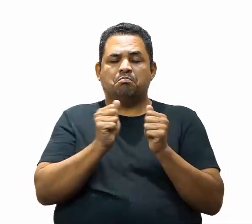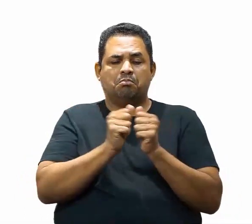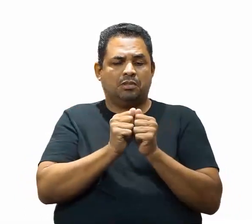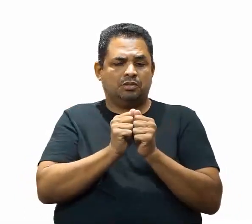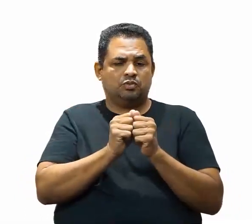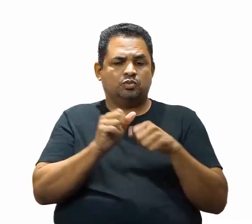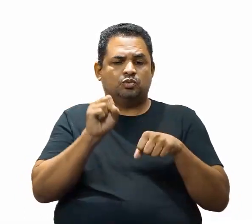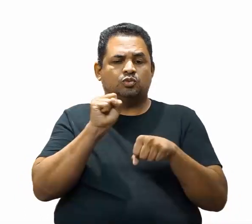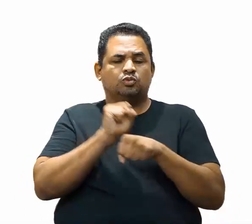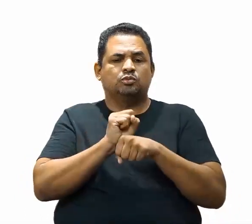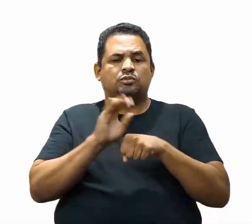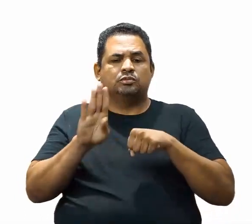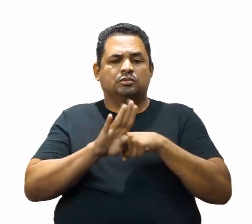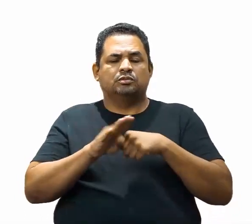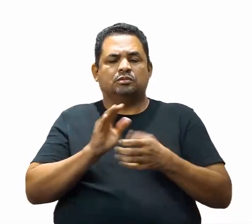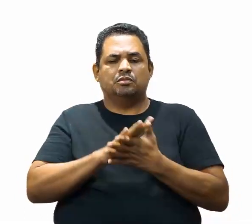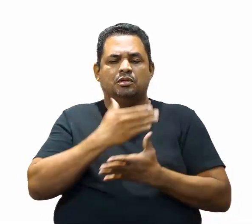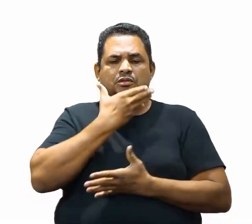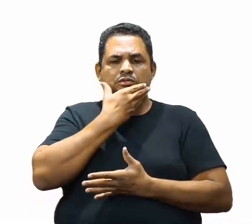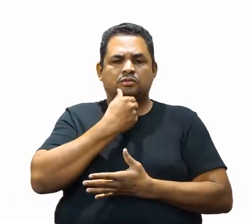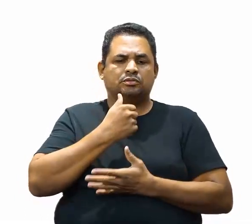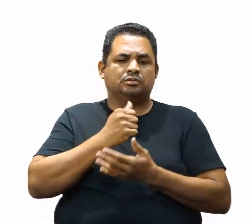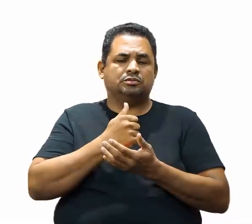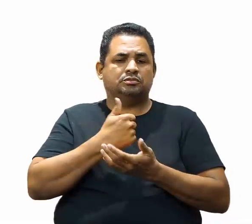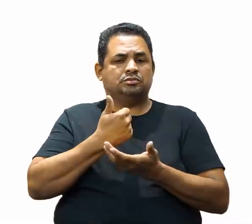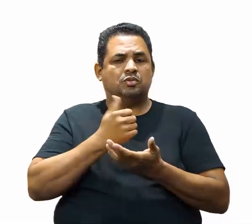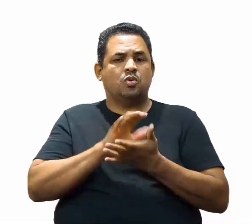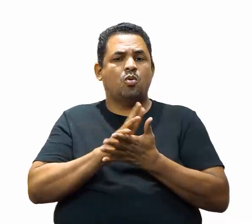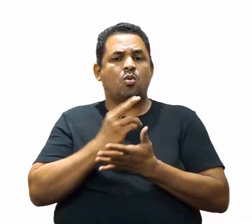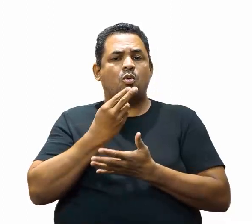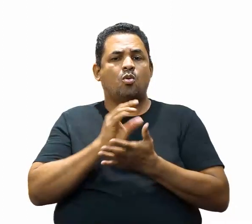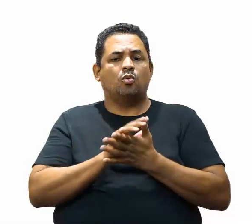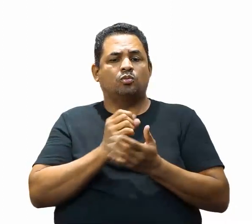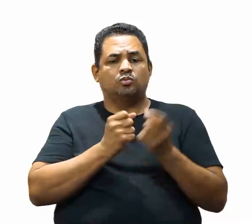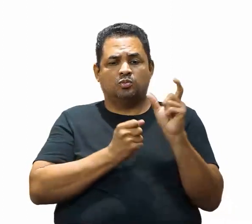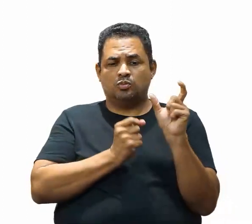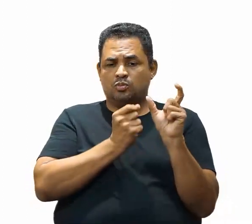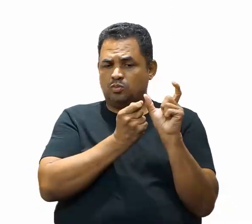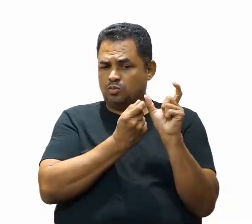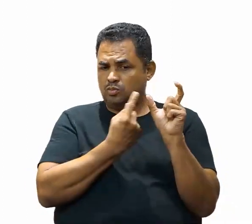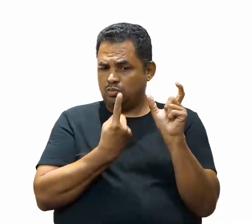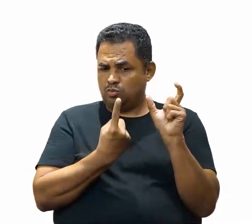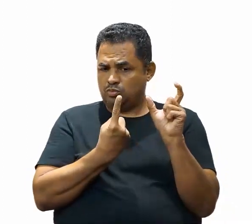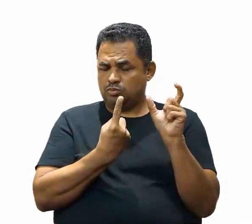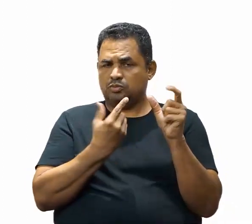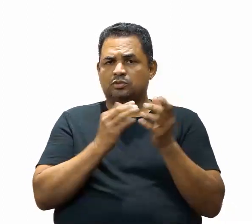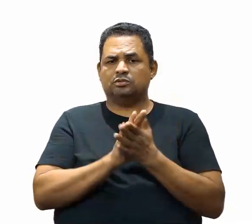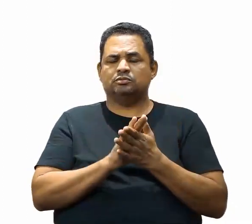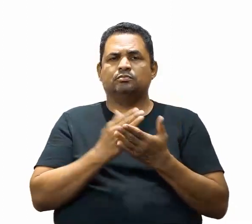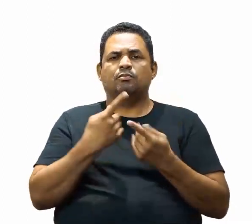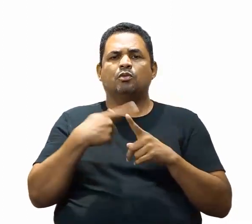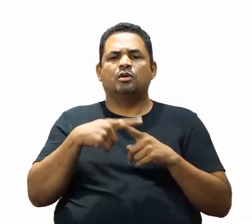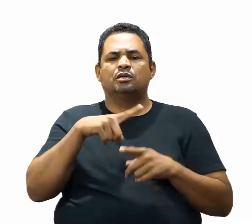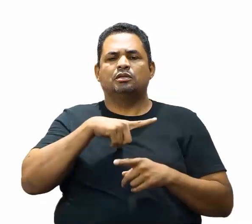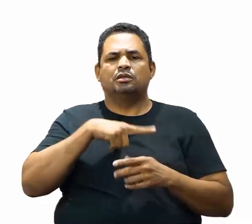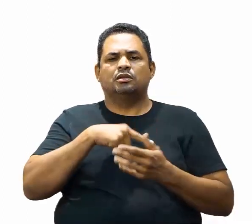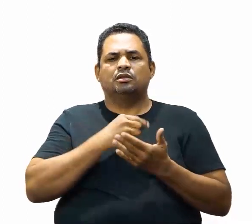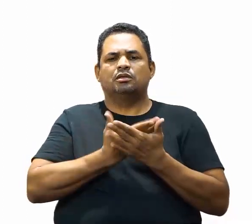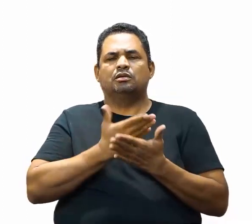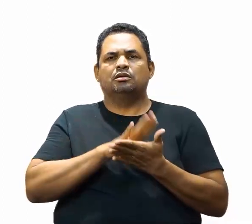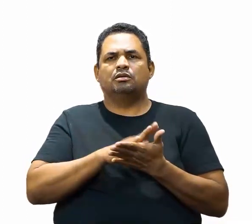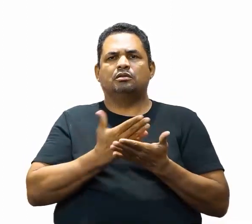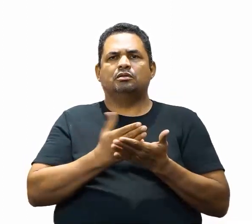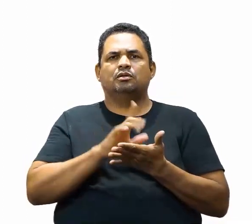singular. Masculino ou singular, porque eu tenho a tradução. Mas, no caso do lo, ele vai